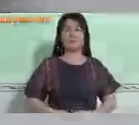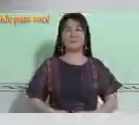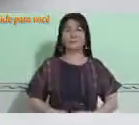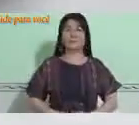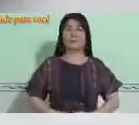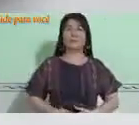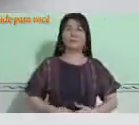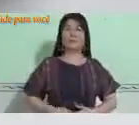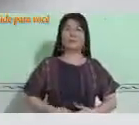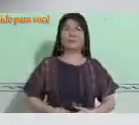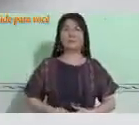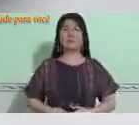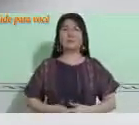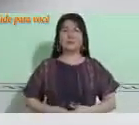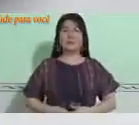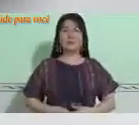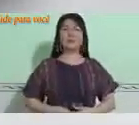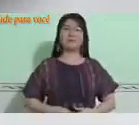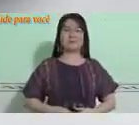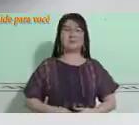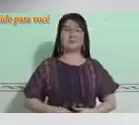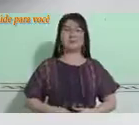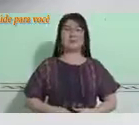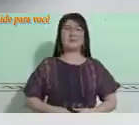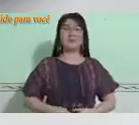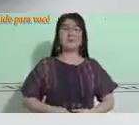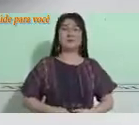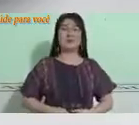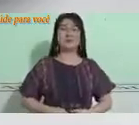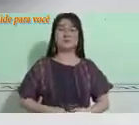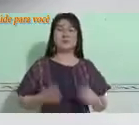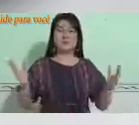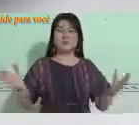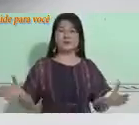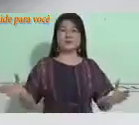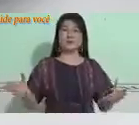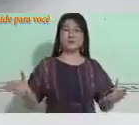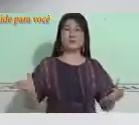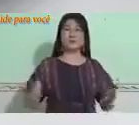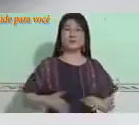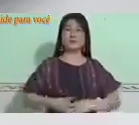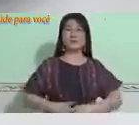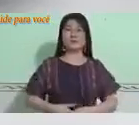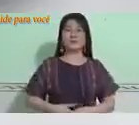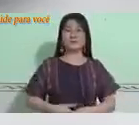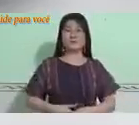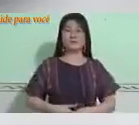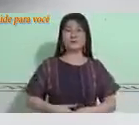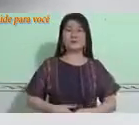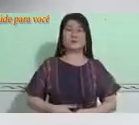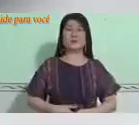O minoxidil também pode ser usado para engrossar as sobrancelhas, aplicando a solução com a ajuda de um